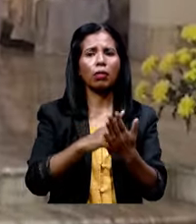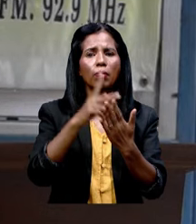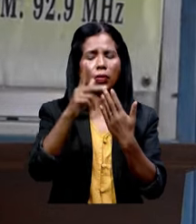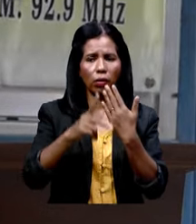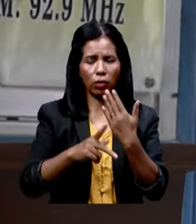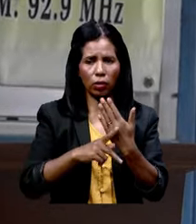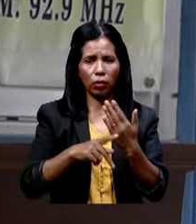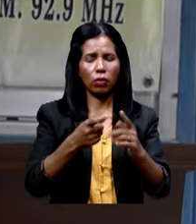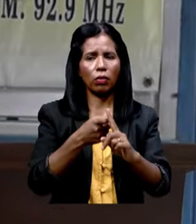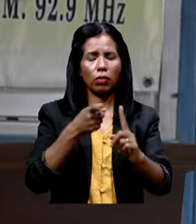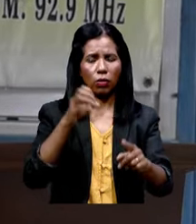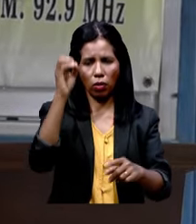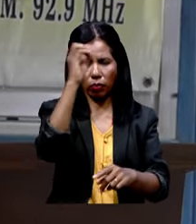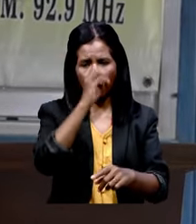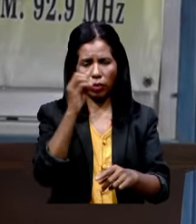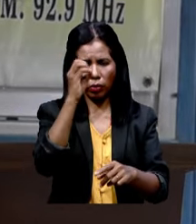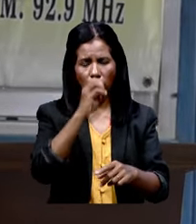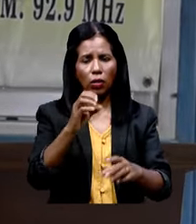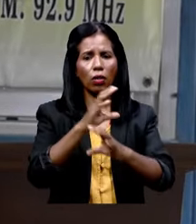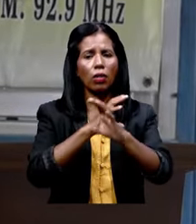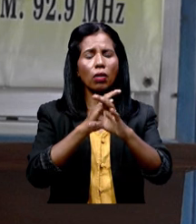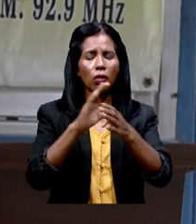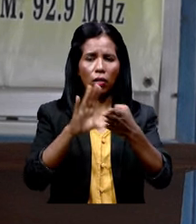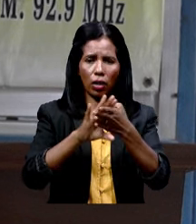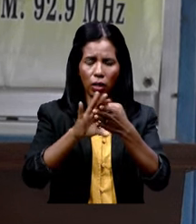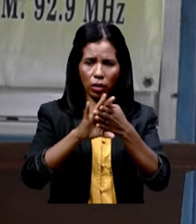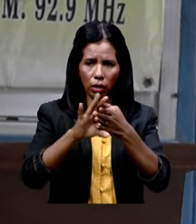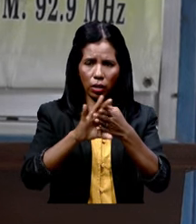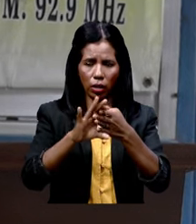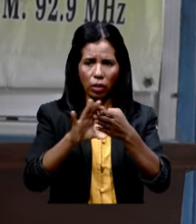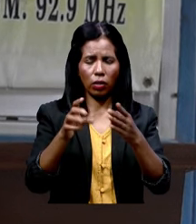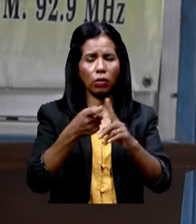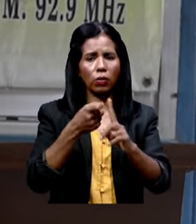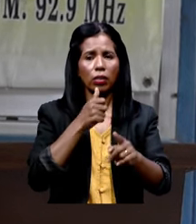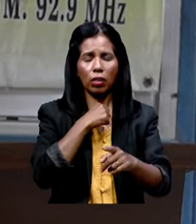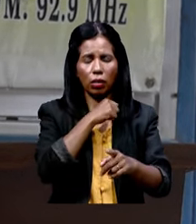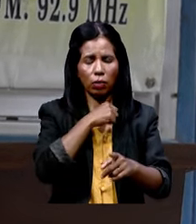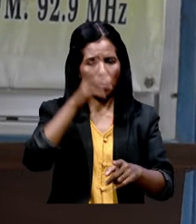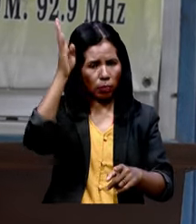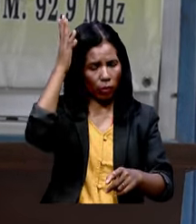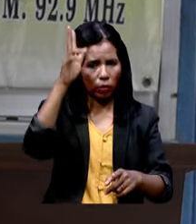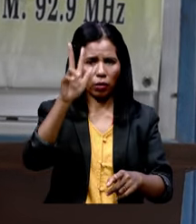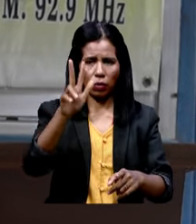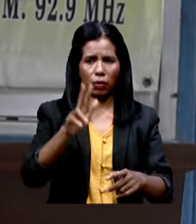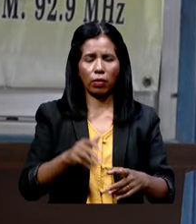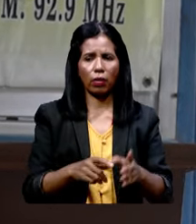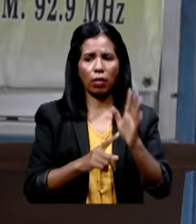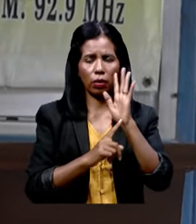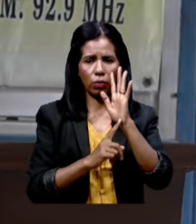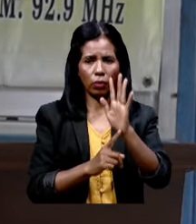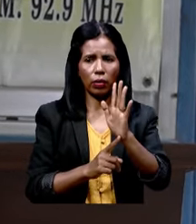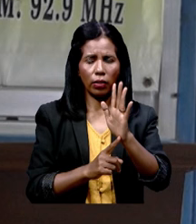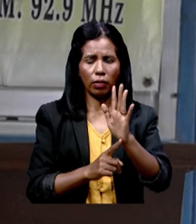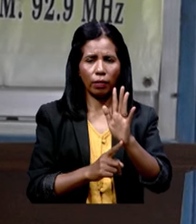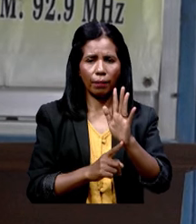ho li husi ho observação ho carta a nebema ka husi episcopal fosai